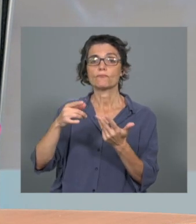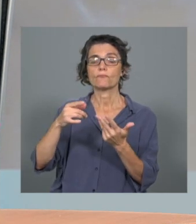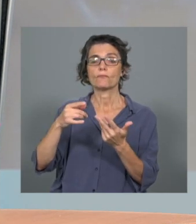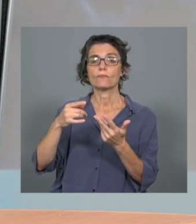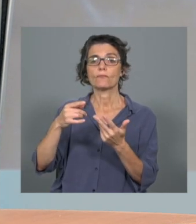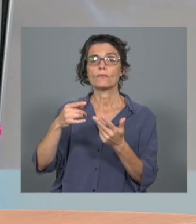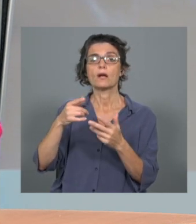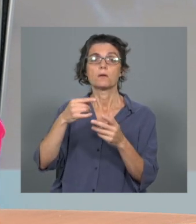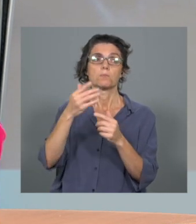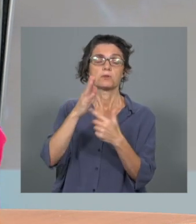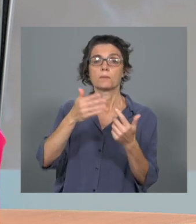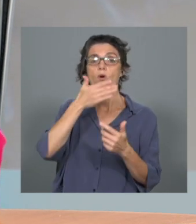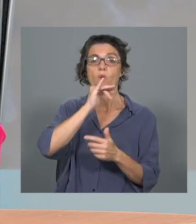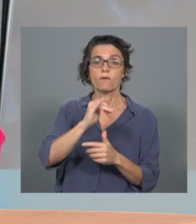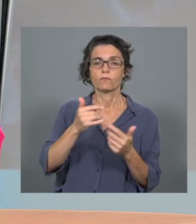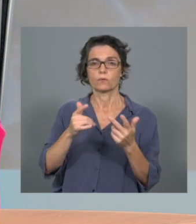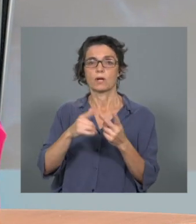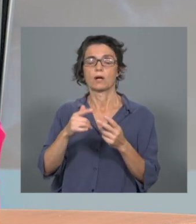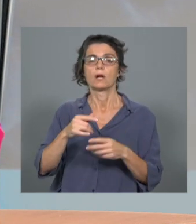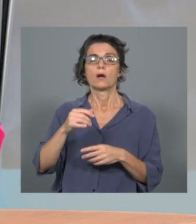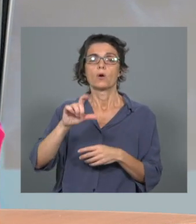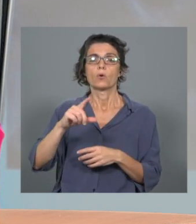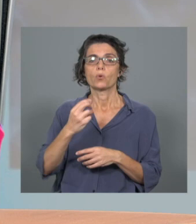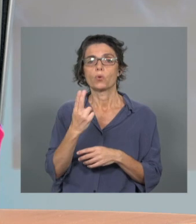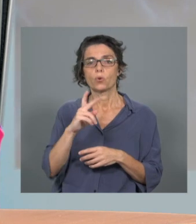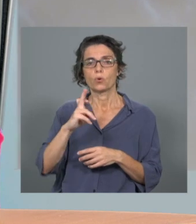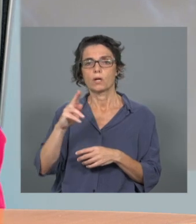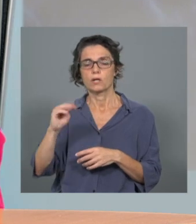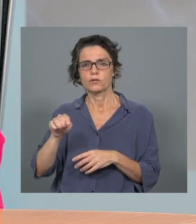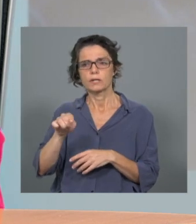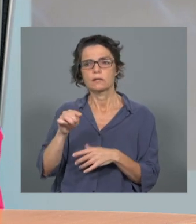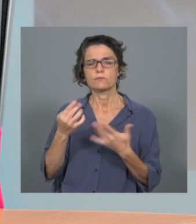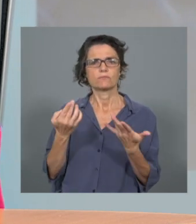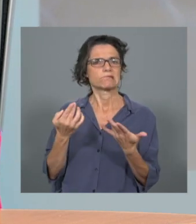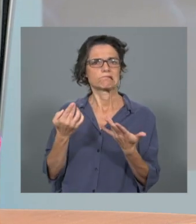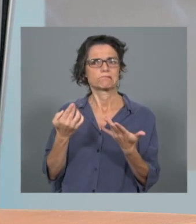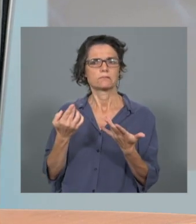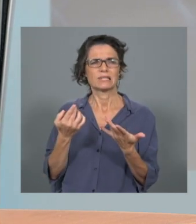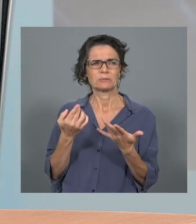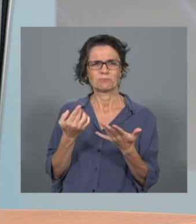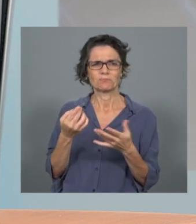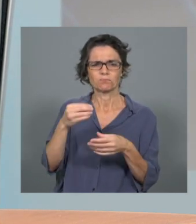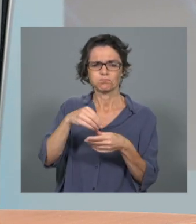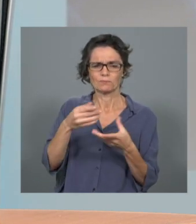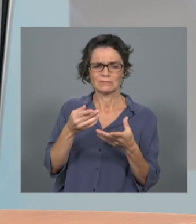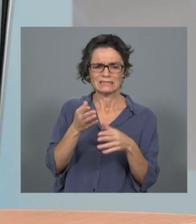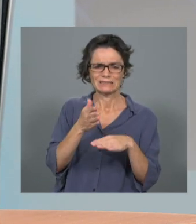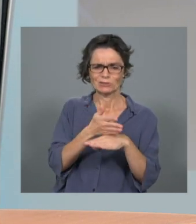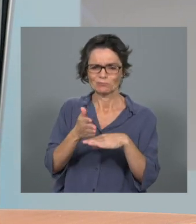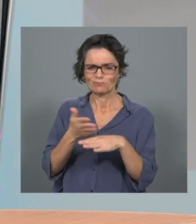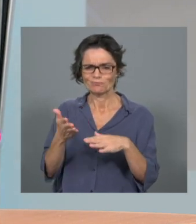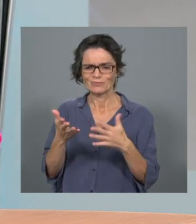como Évora, como Loures, que ficaram tão divididas em termos de